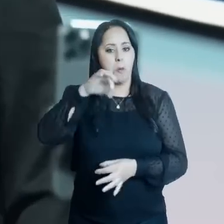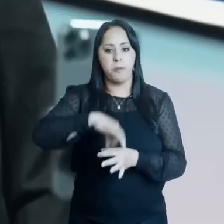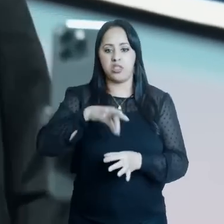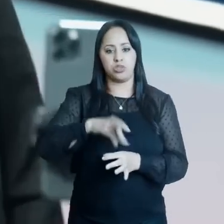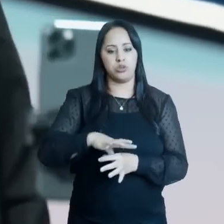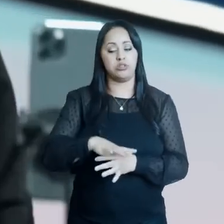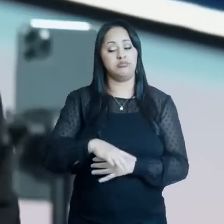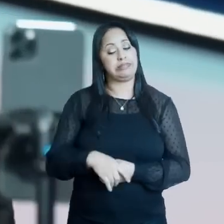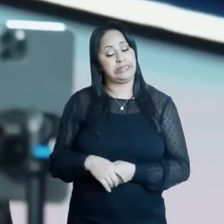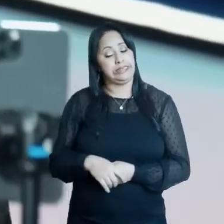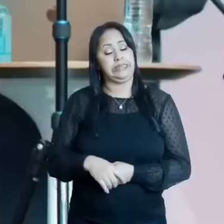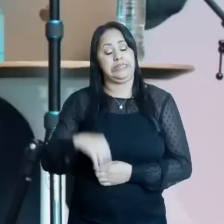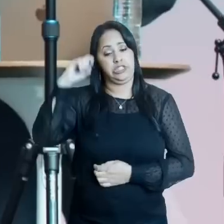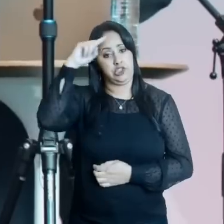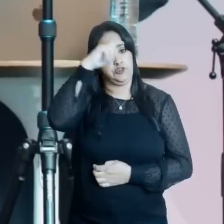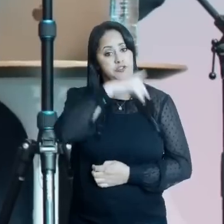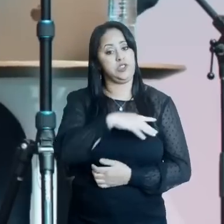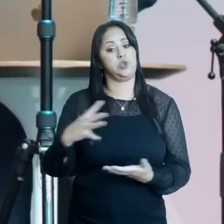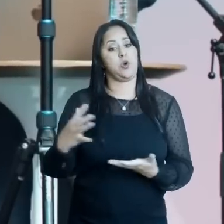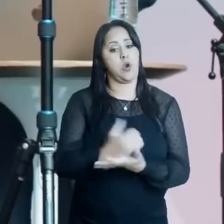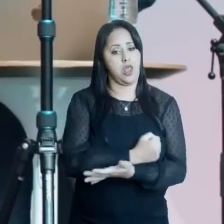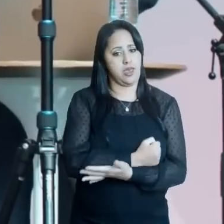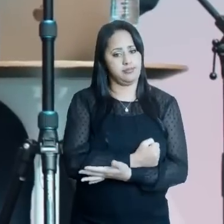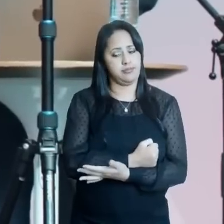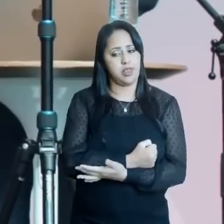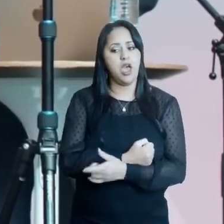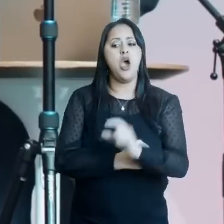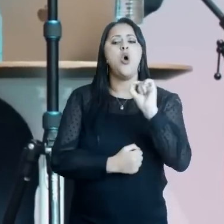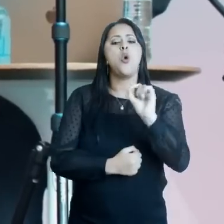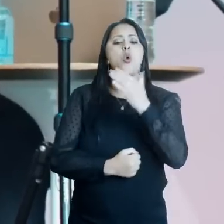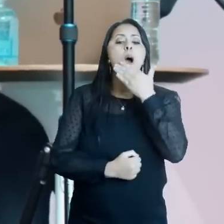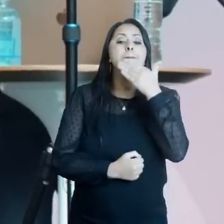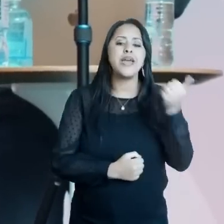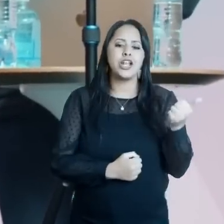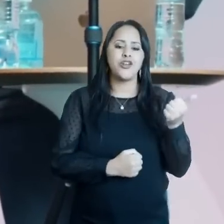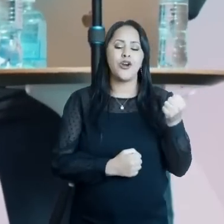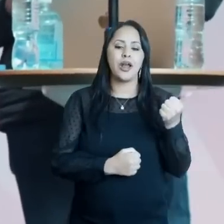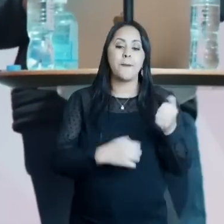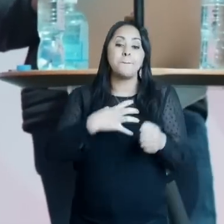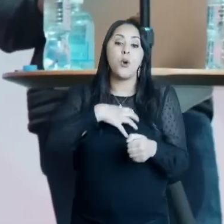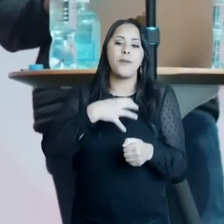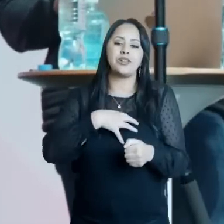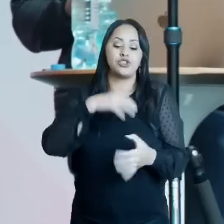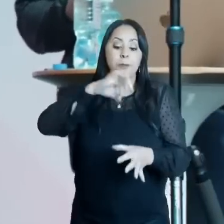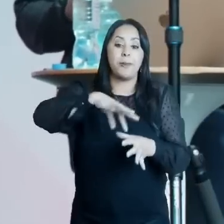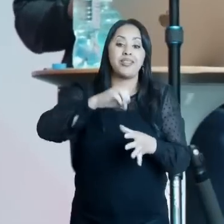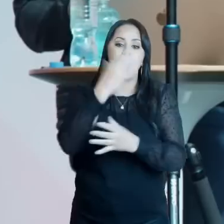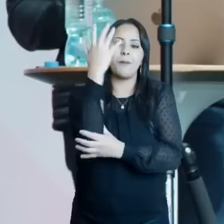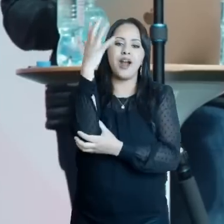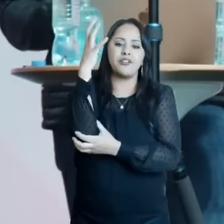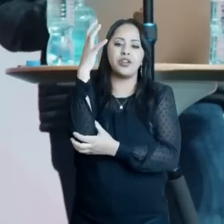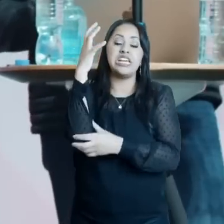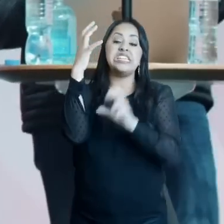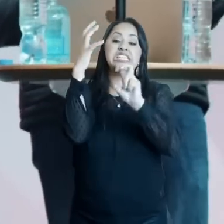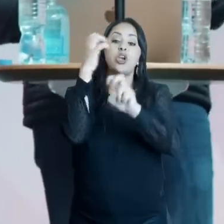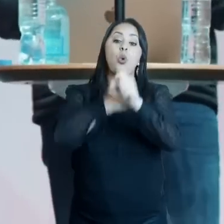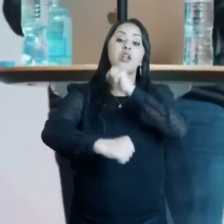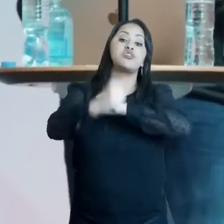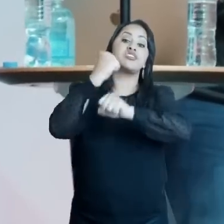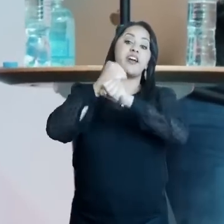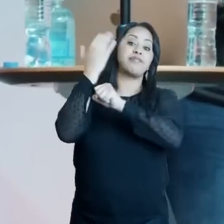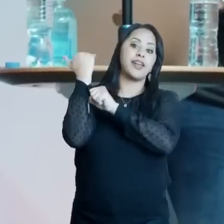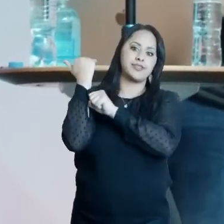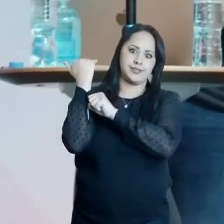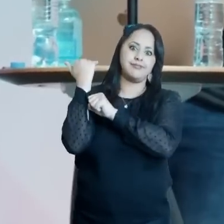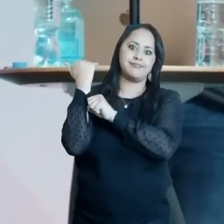é difícil colher, você não consegue colher. Porque qual o melhor momento de plantar uma árvore? 5 anos atrás, porque daí você tem direito ao fruto hoje. Qual o